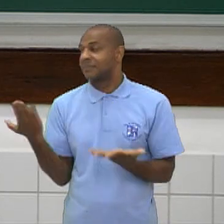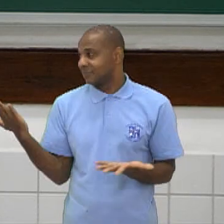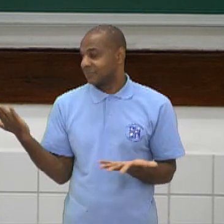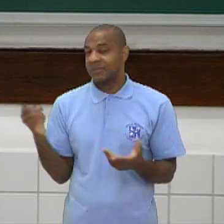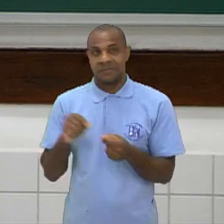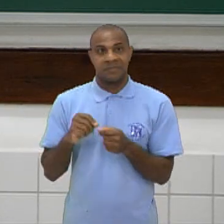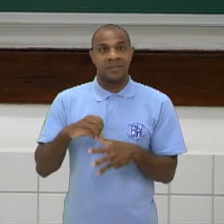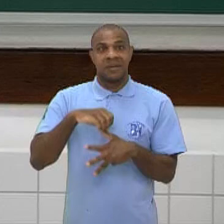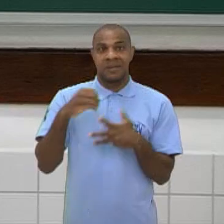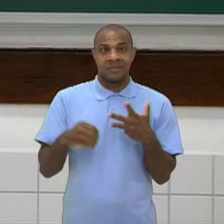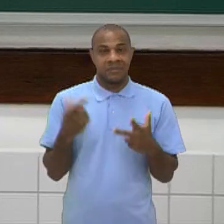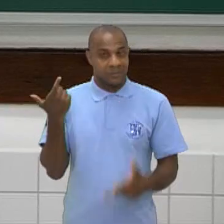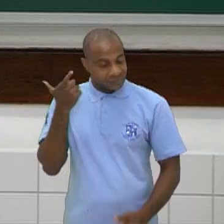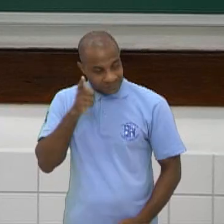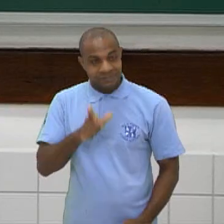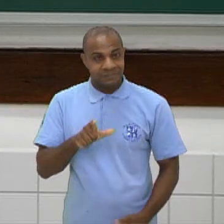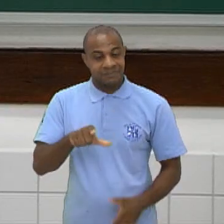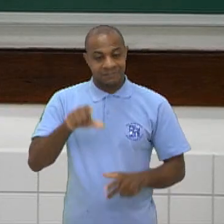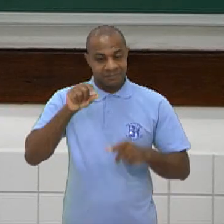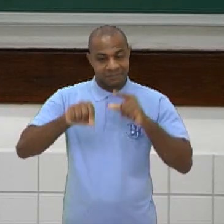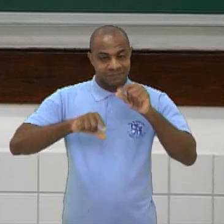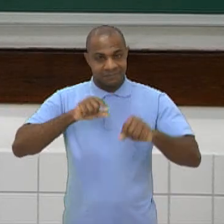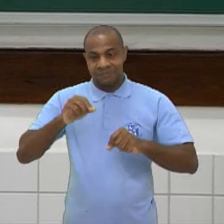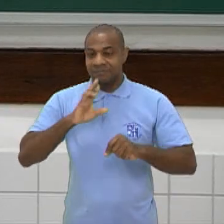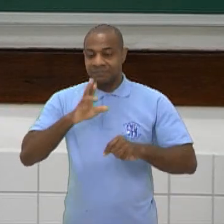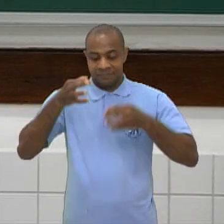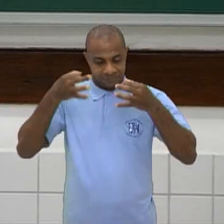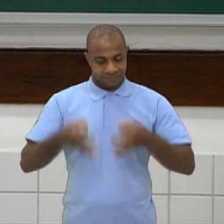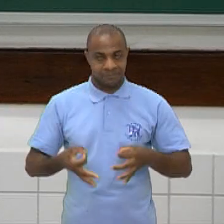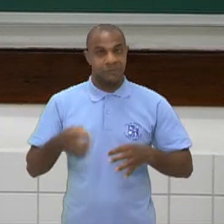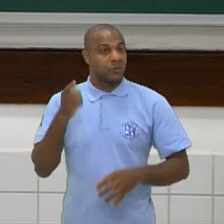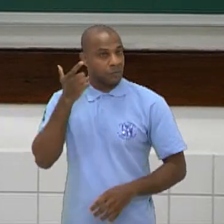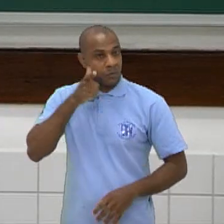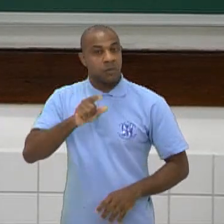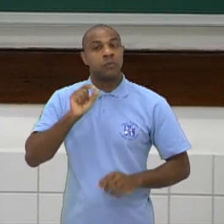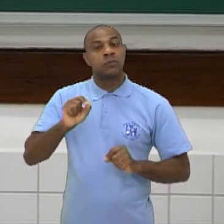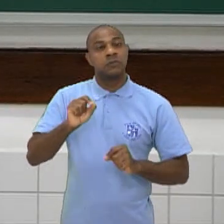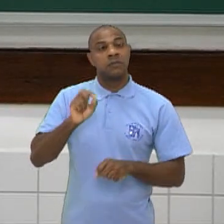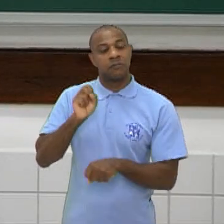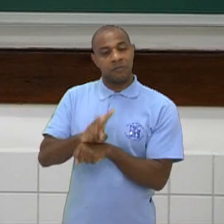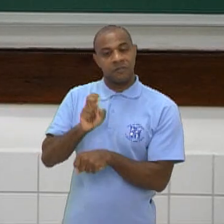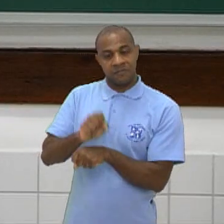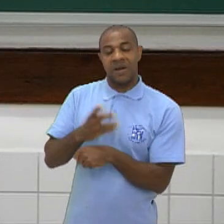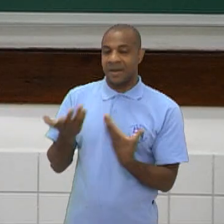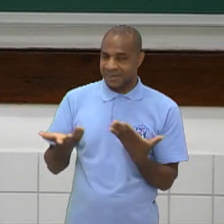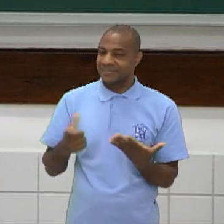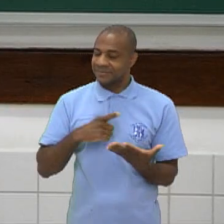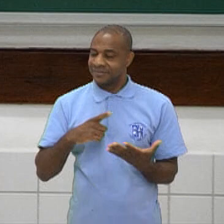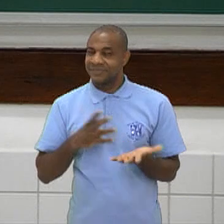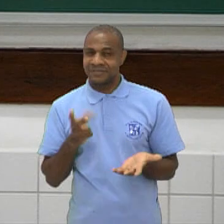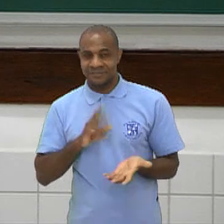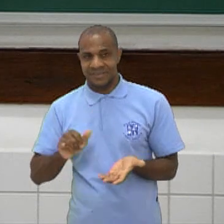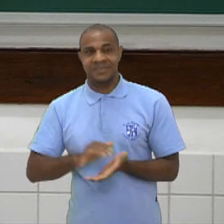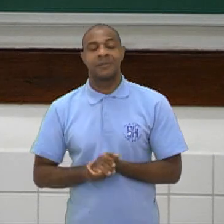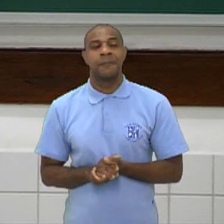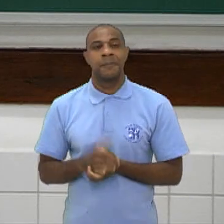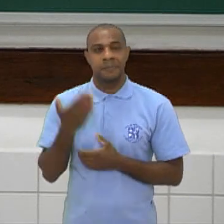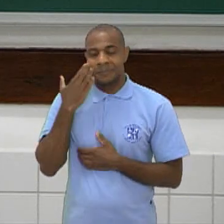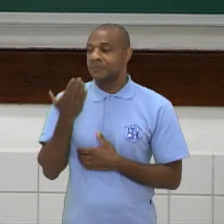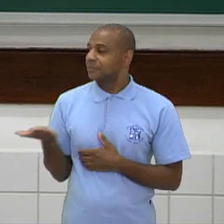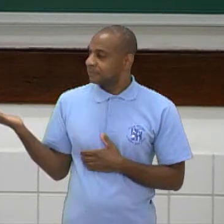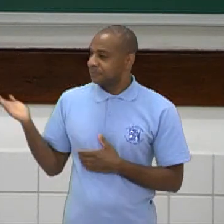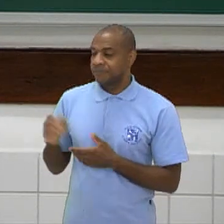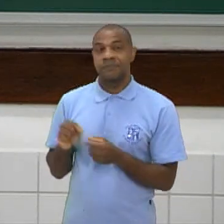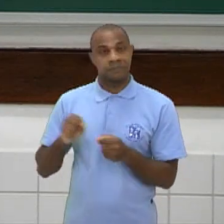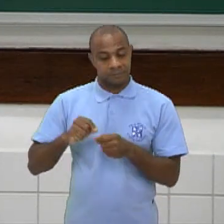fazer esse Enem e vai arrasar esse ano. Vai conseguir bolsa do ProUni, vai conseguir vaga pelo SISU, enfim, o que você escolher fazer da sua vida. Então lembre,